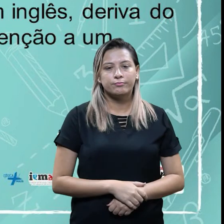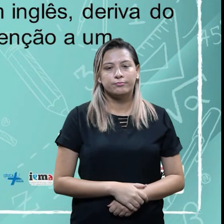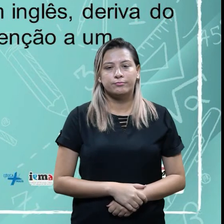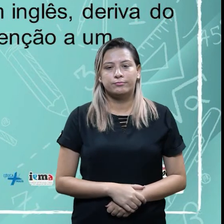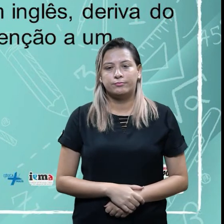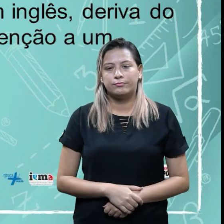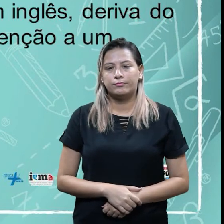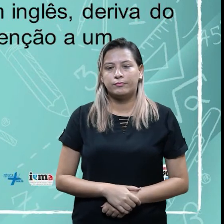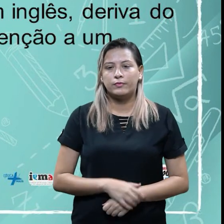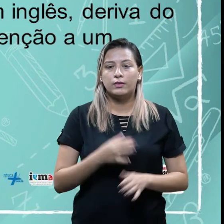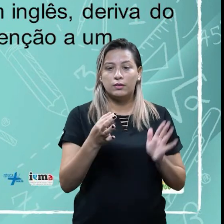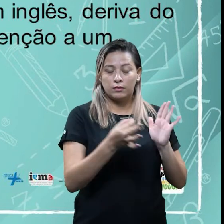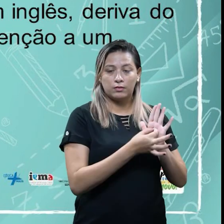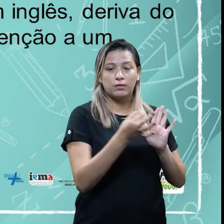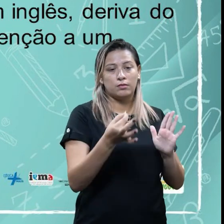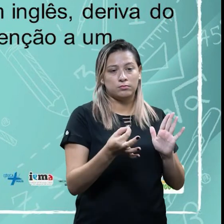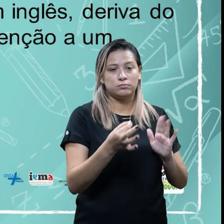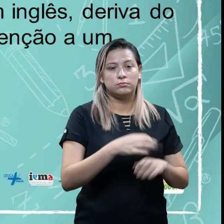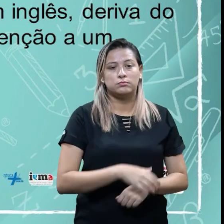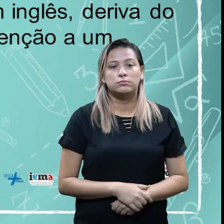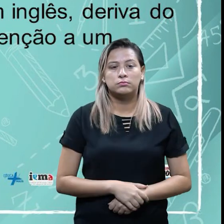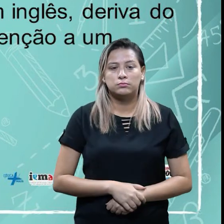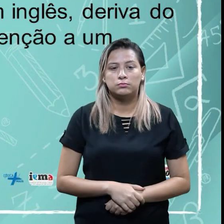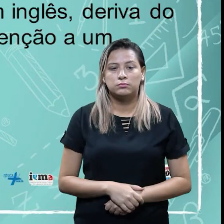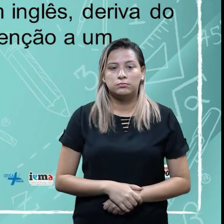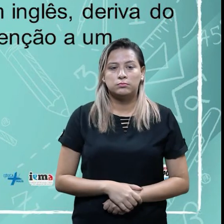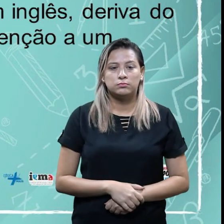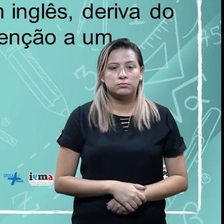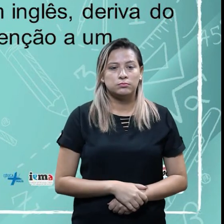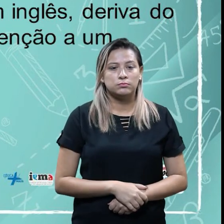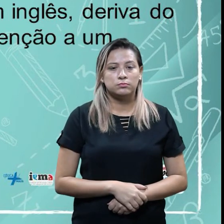digitais armazenam dados exclusivamente sobre